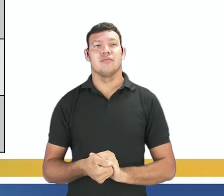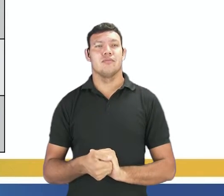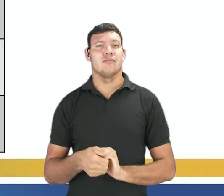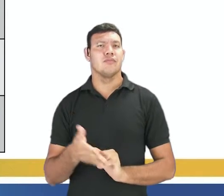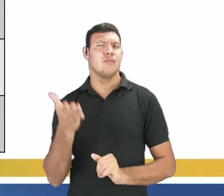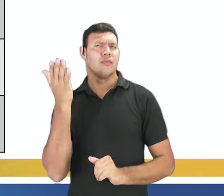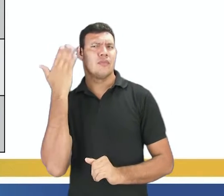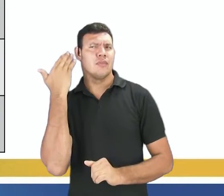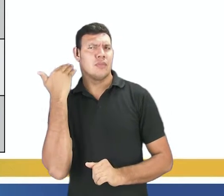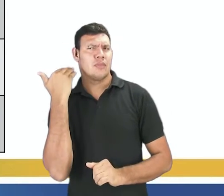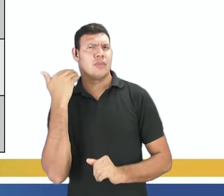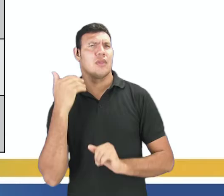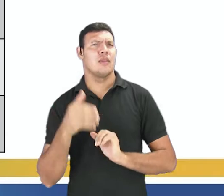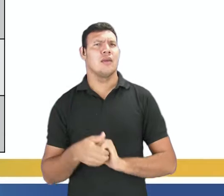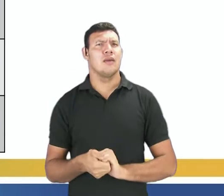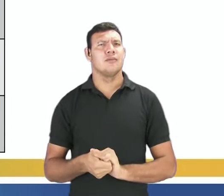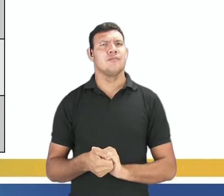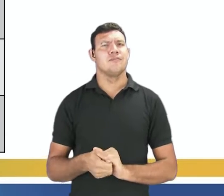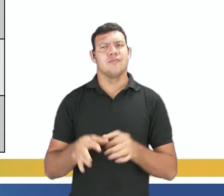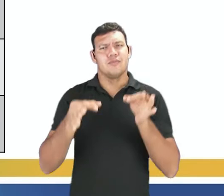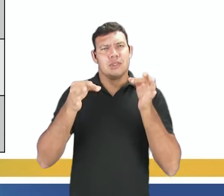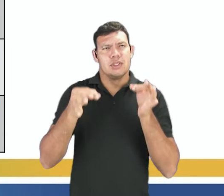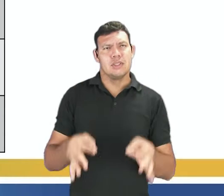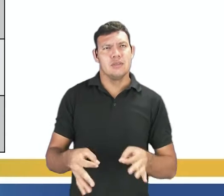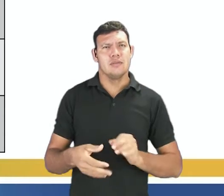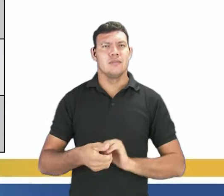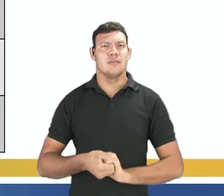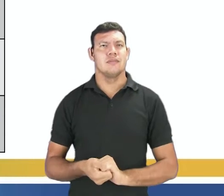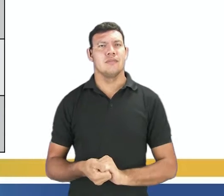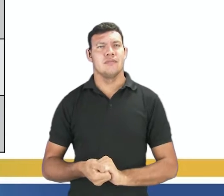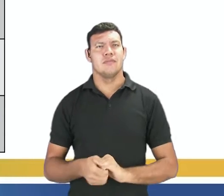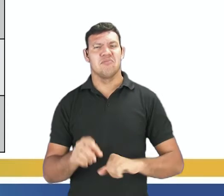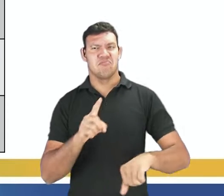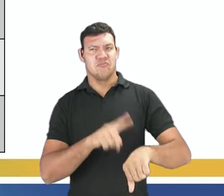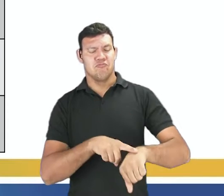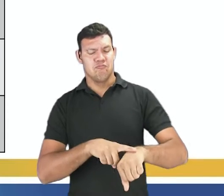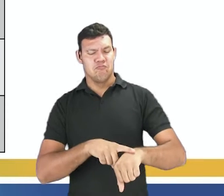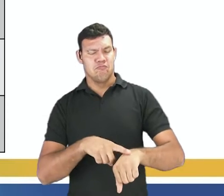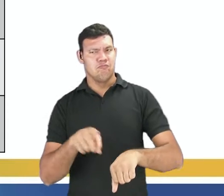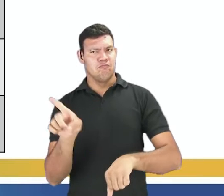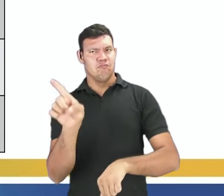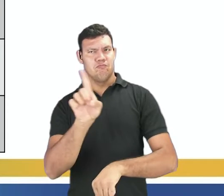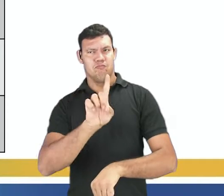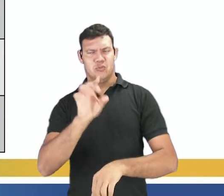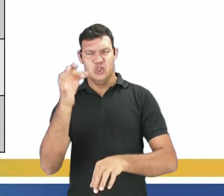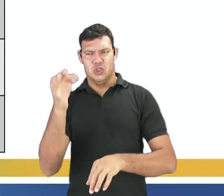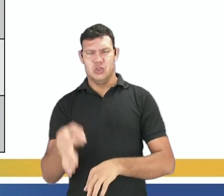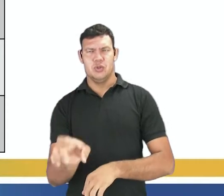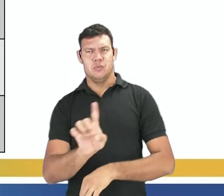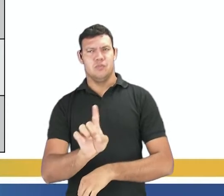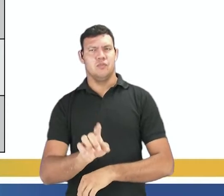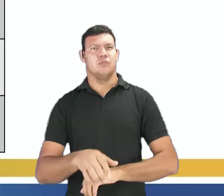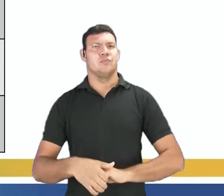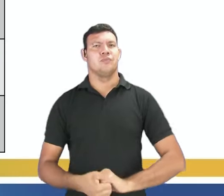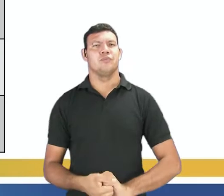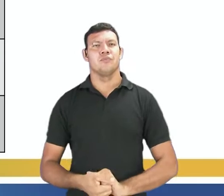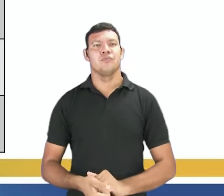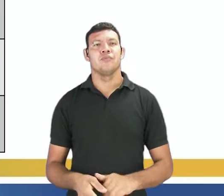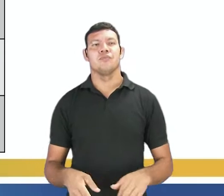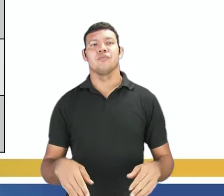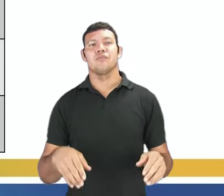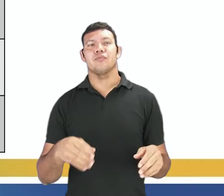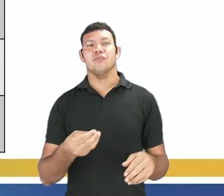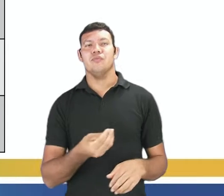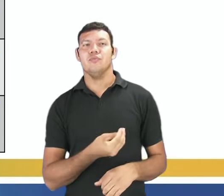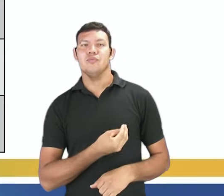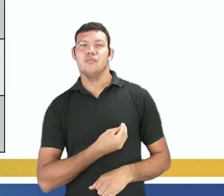perfect, vocês lembram que se refere ao passado. Só que o tempo não é específico. Tudo bem? Também nós vimos